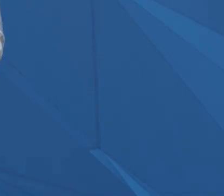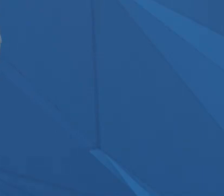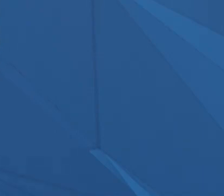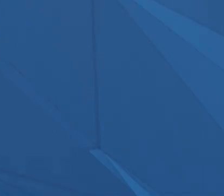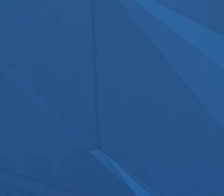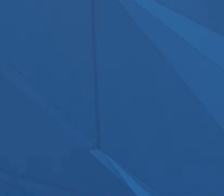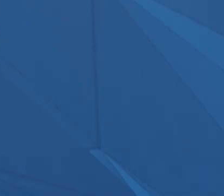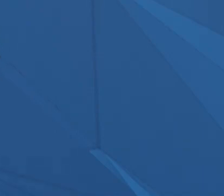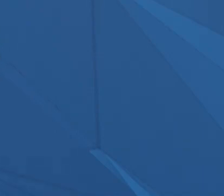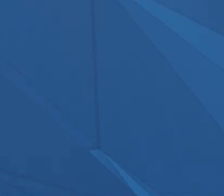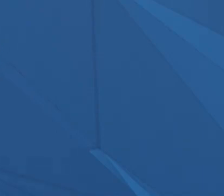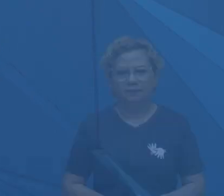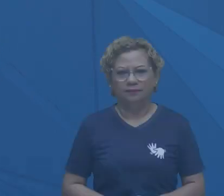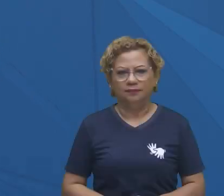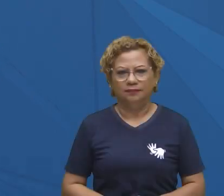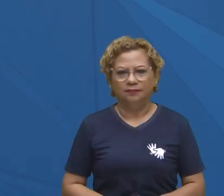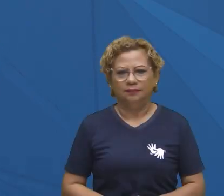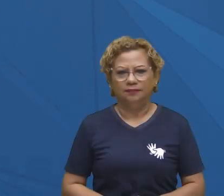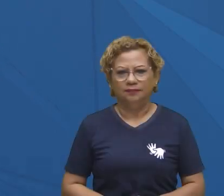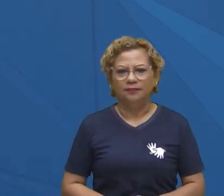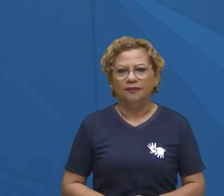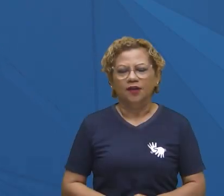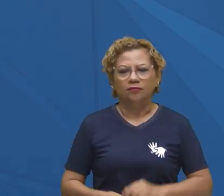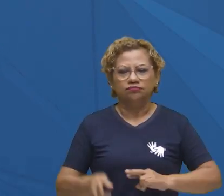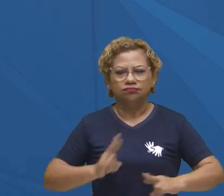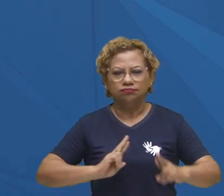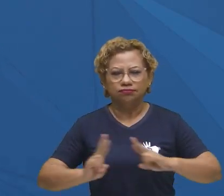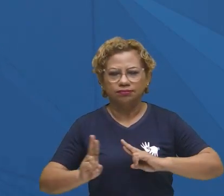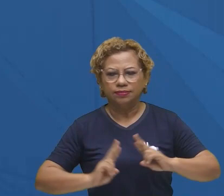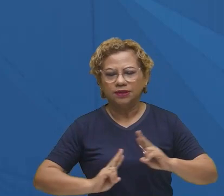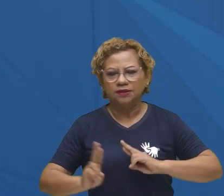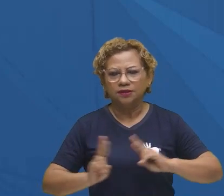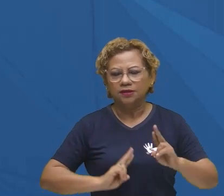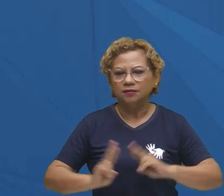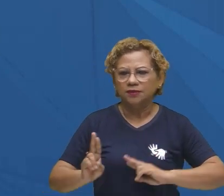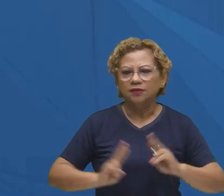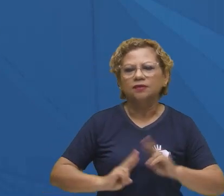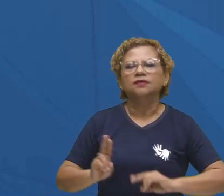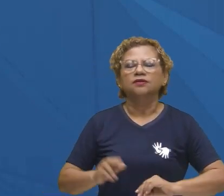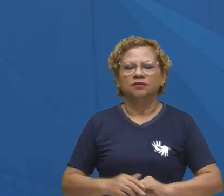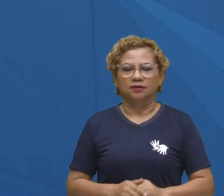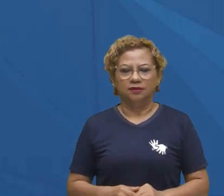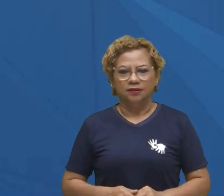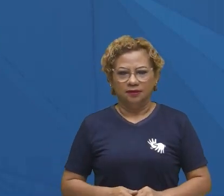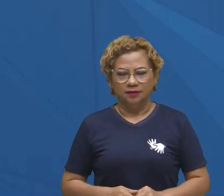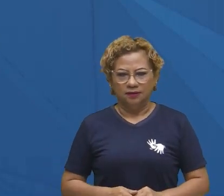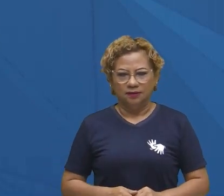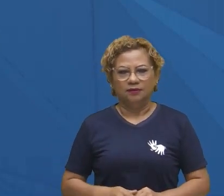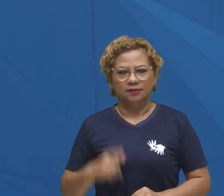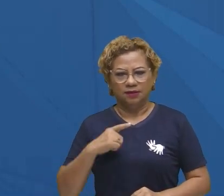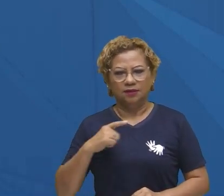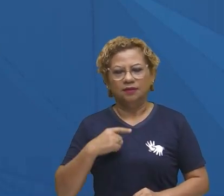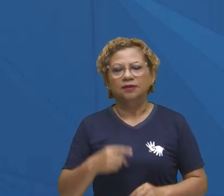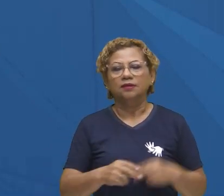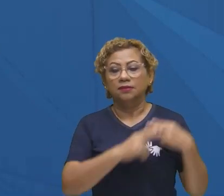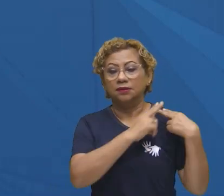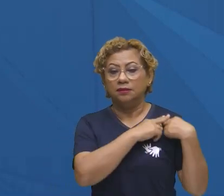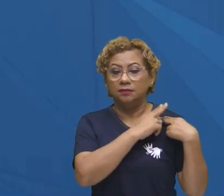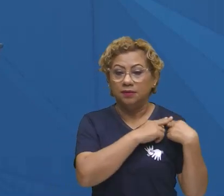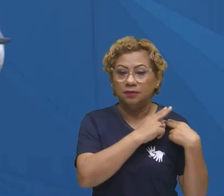né, entre a nossa vontade de querer saber das informações e a nossa responsabilidade,